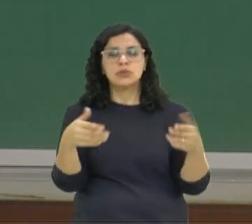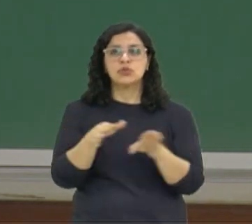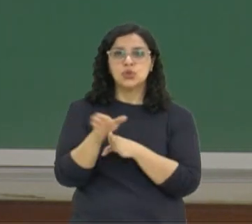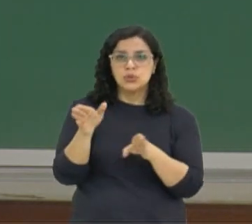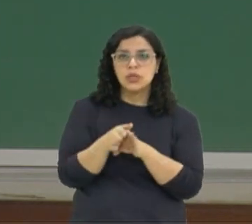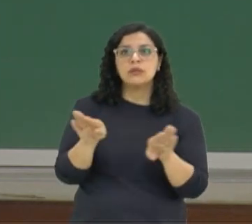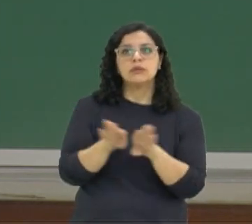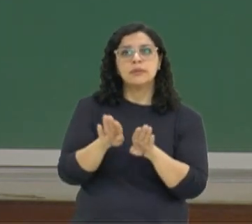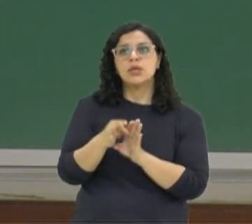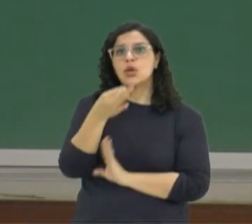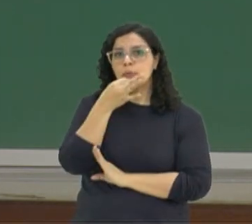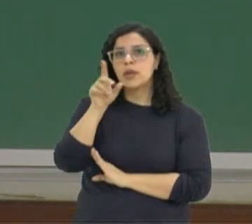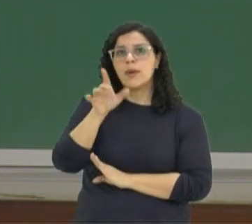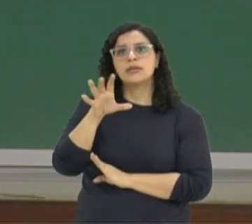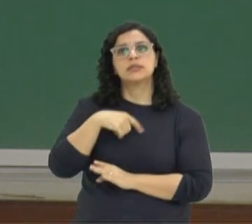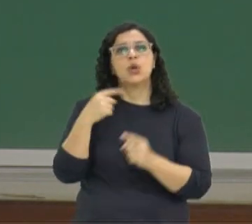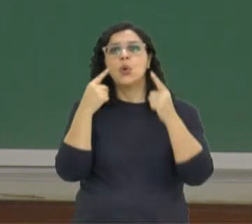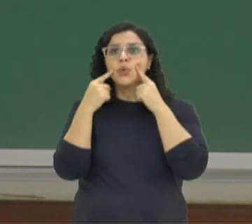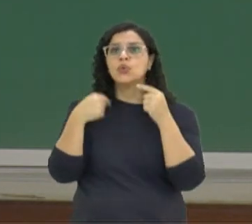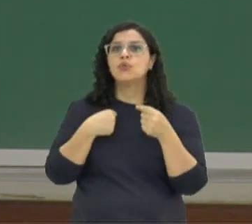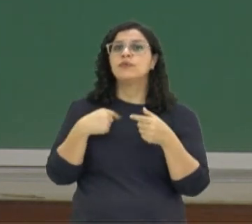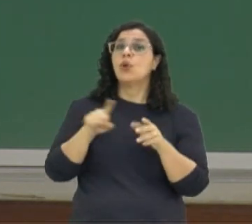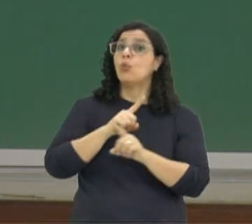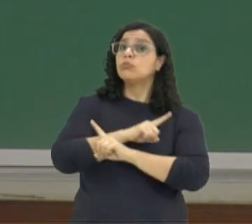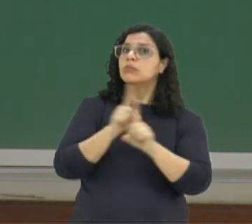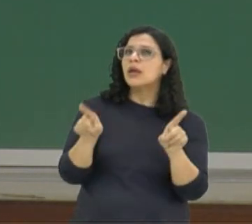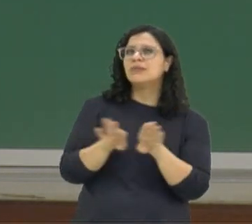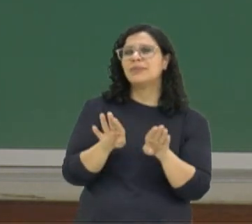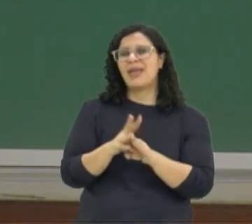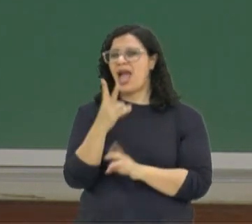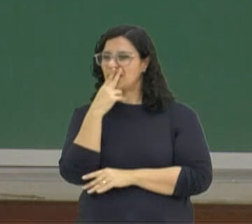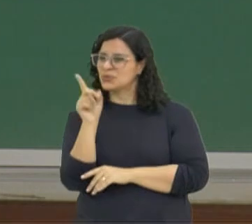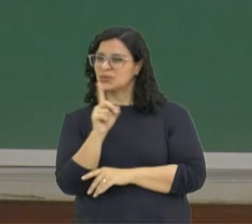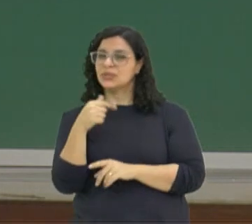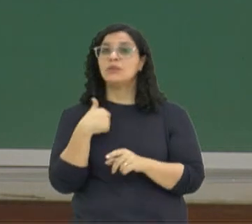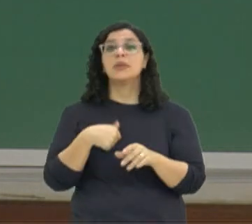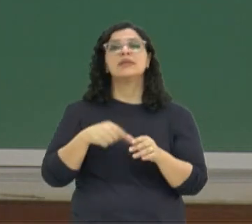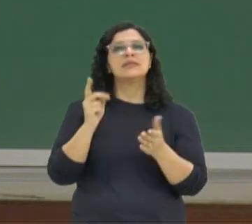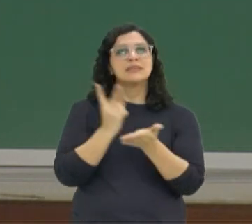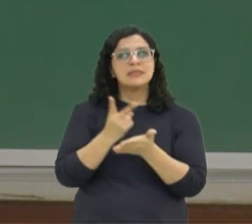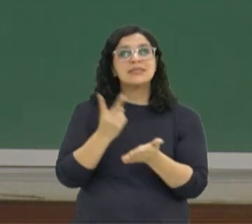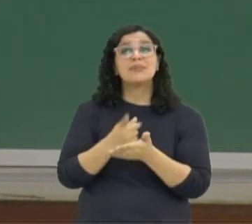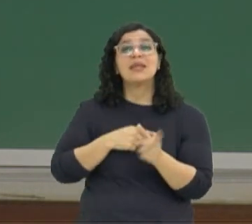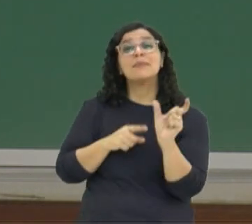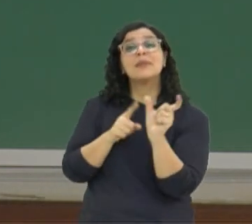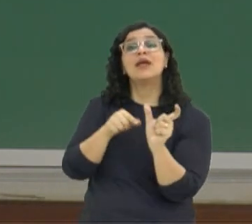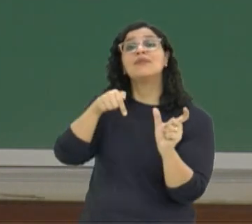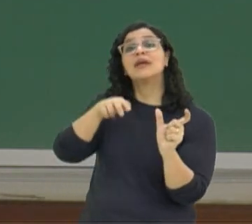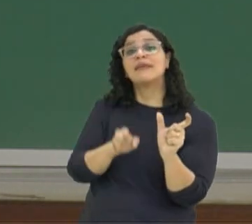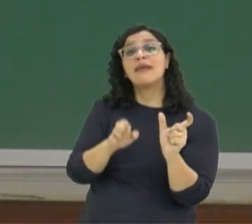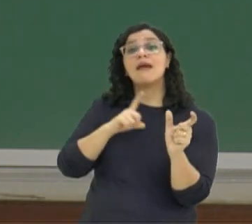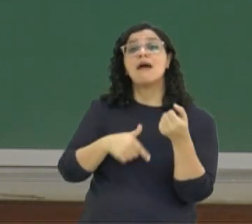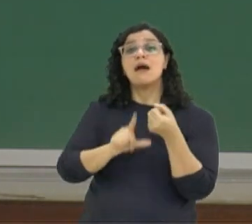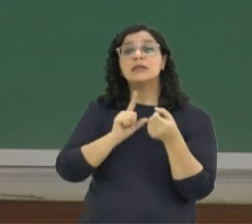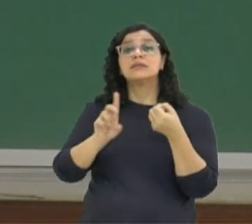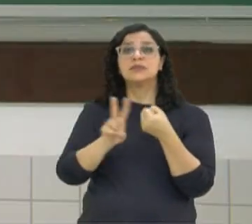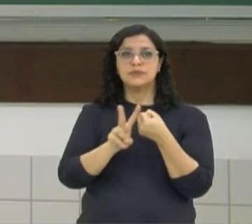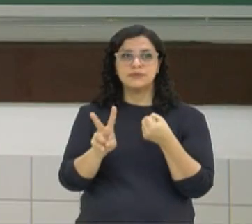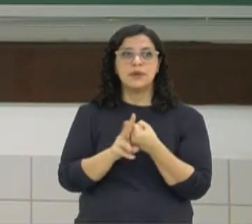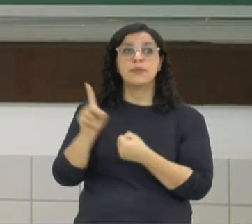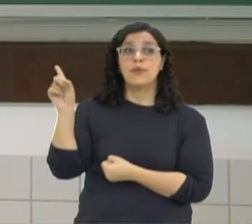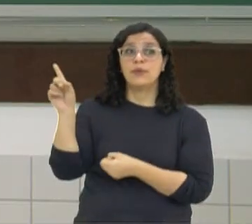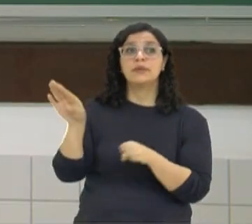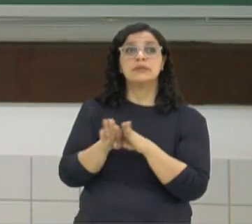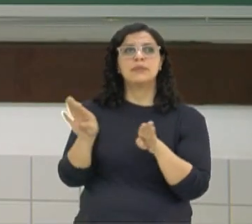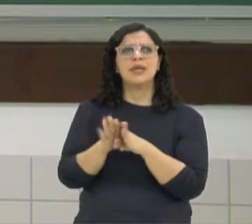conselhos, opiniões, dúvida ou negação, com o que antes do verbo no subjuntivo. E quando